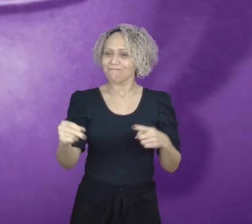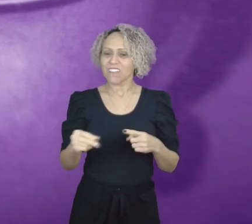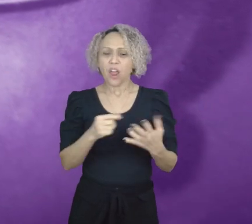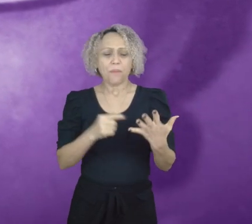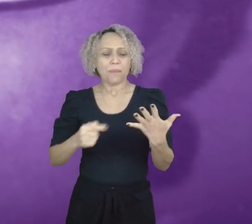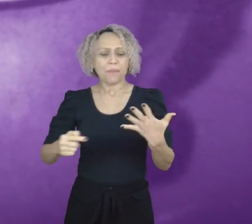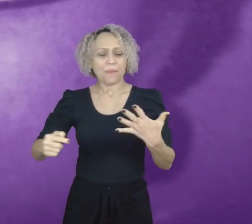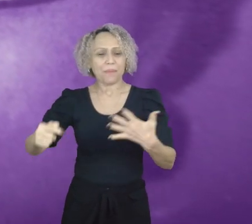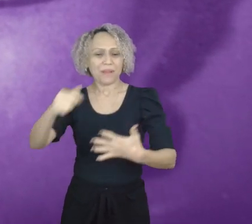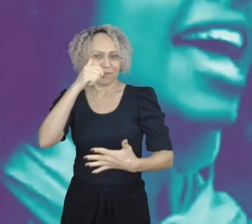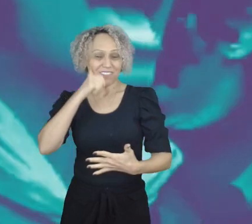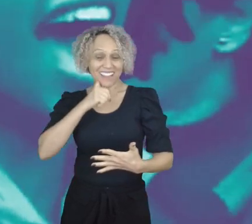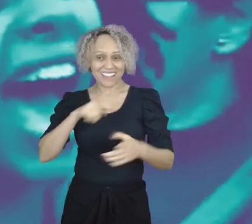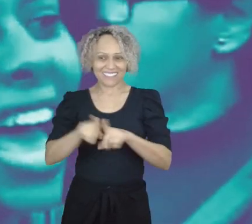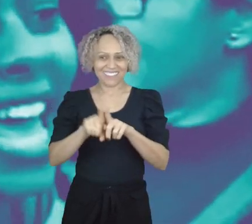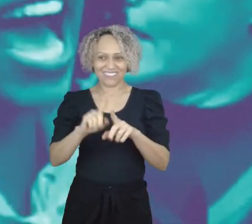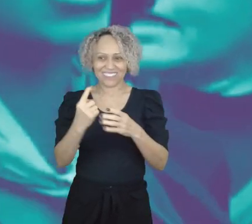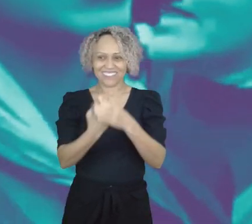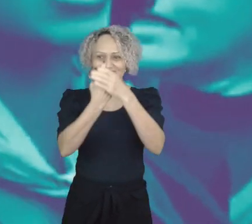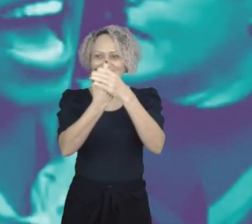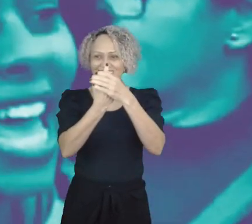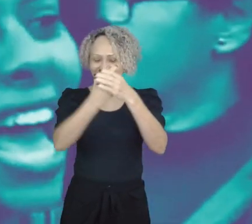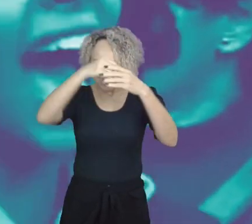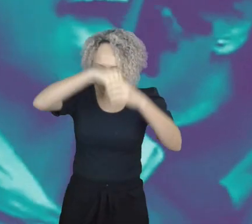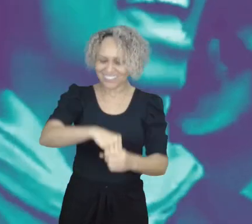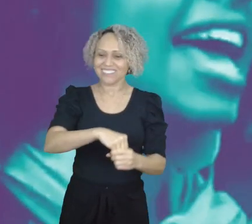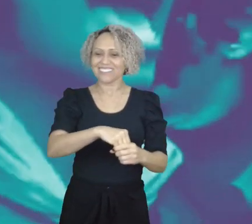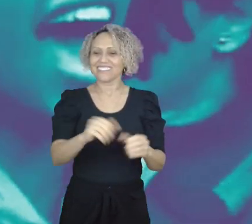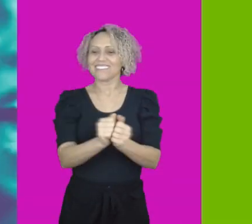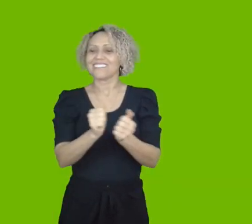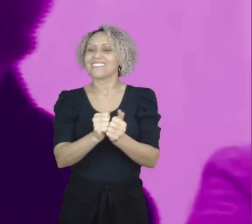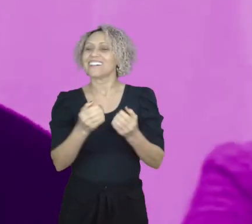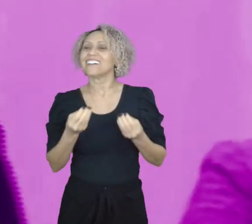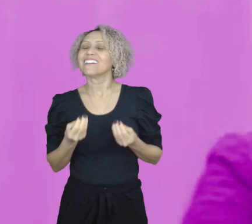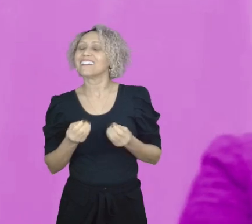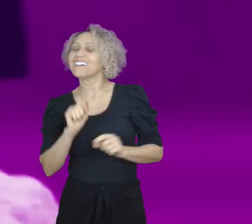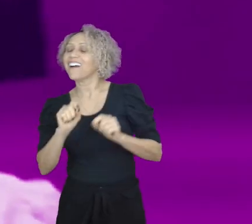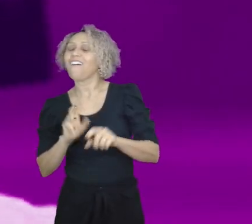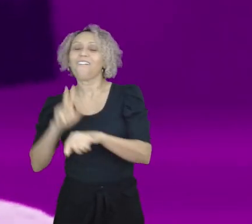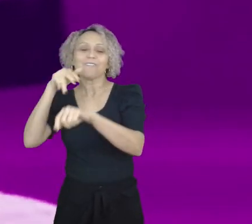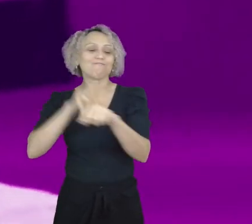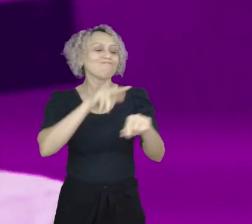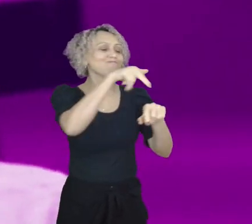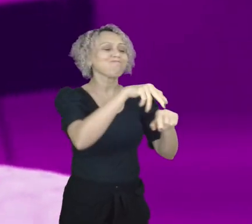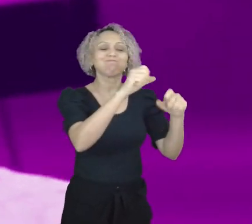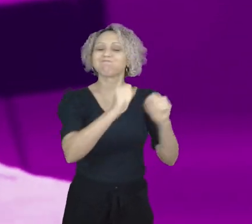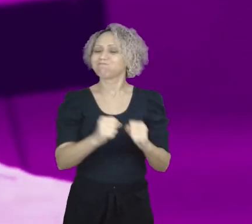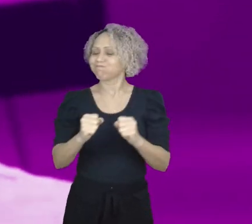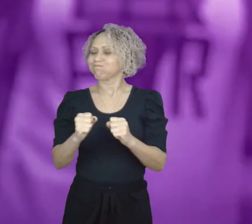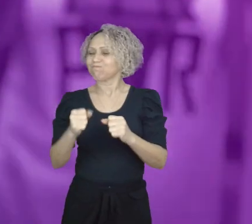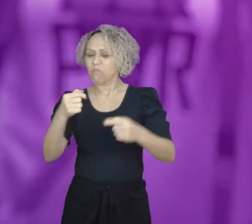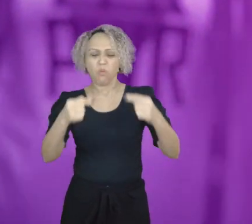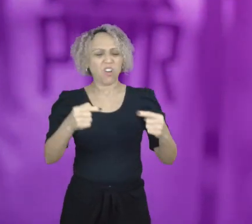Eu sou uma delas, são elas por elas, ocupando os espaços de